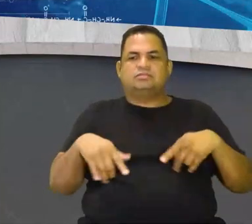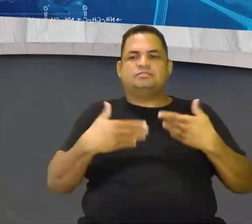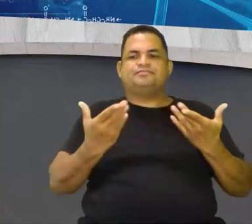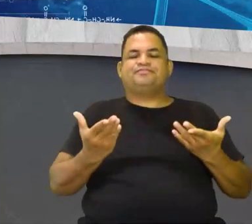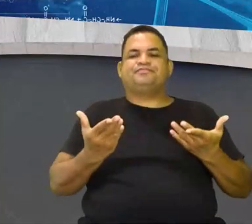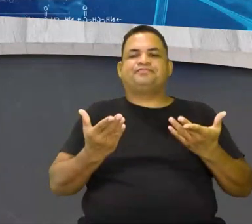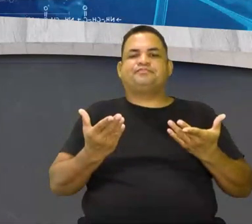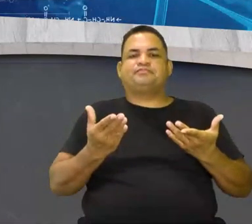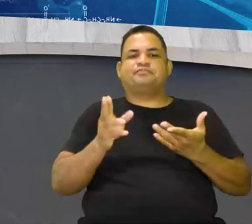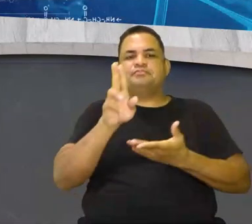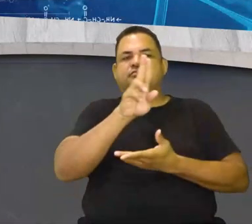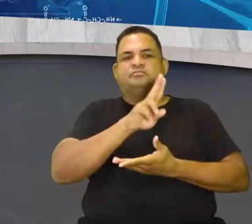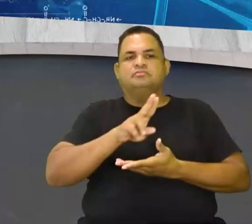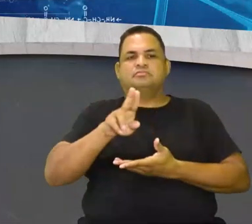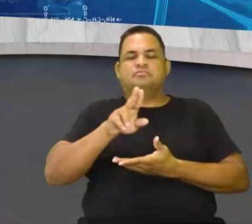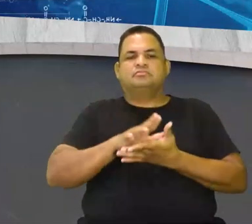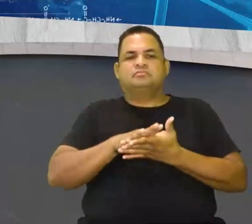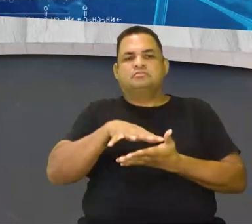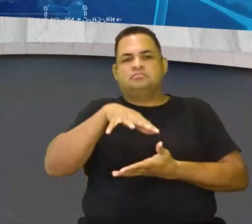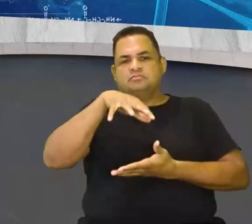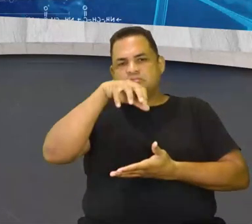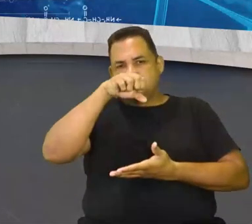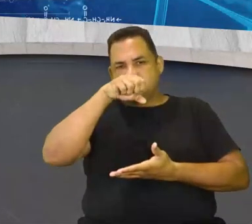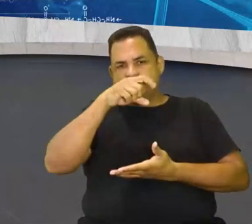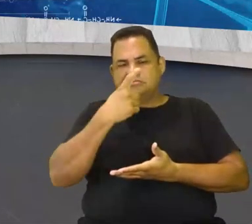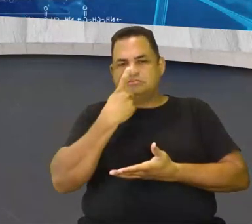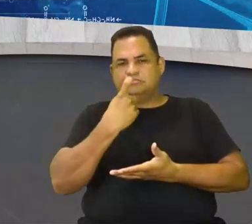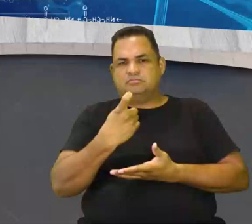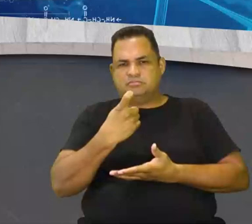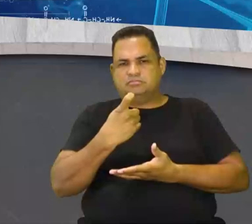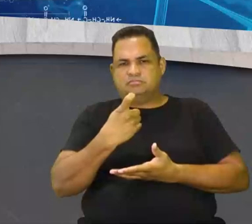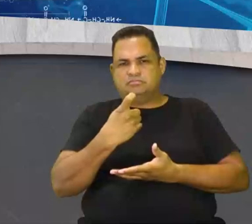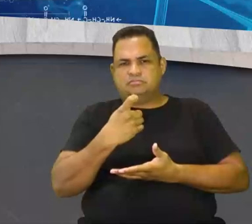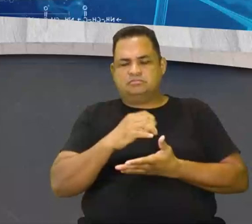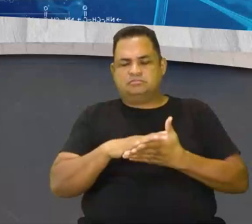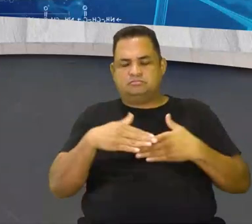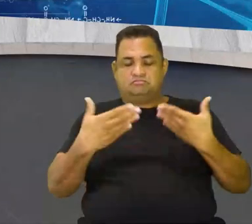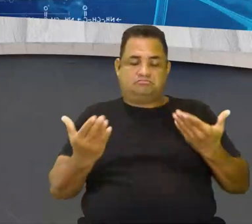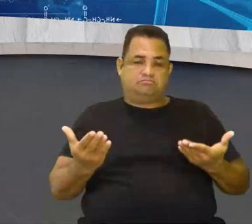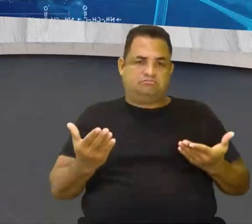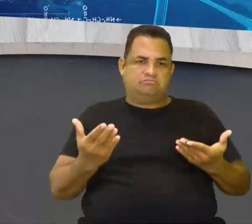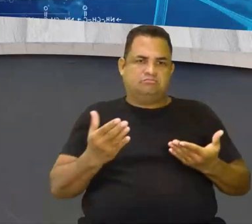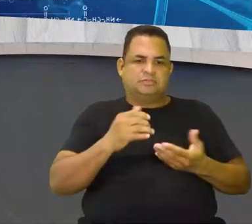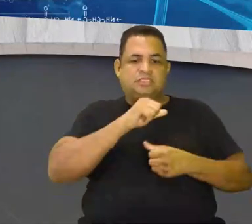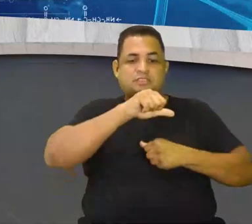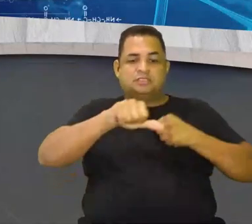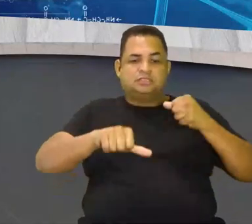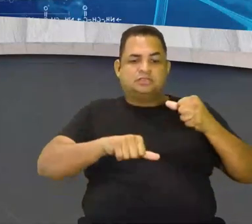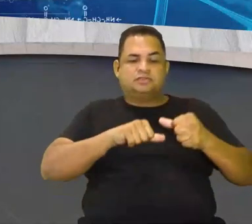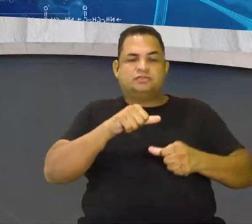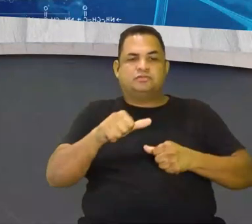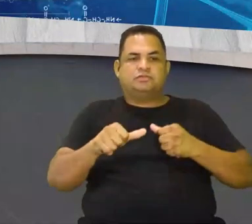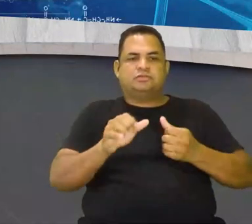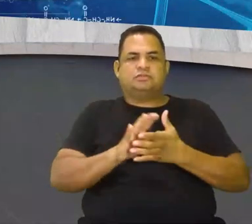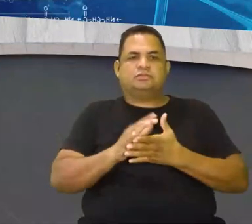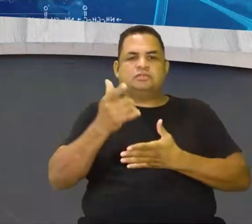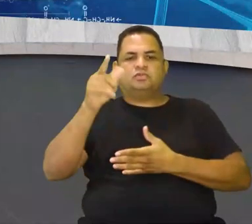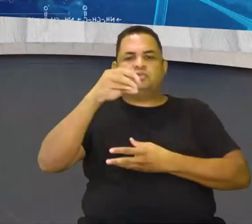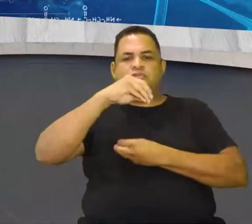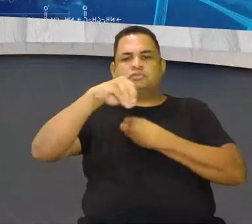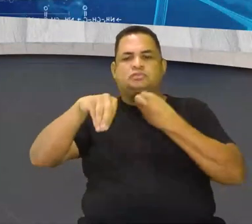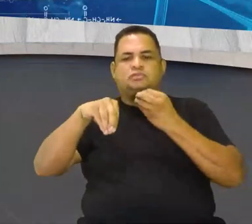quando ele passar a usar odor, é porque ele está deixando de ser a substância que ele era, está se transformando em